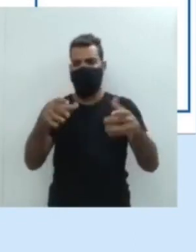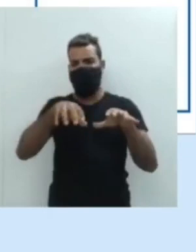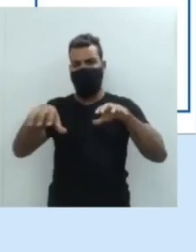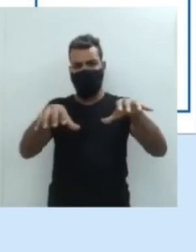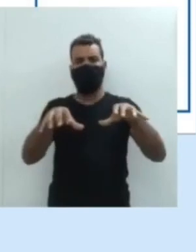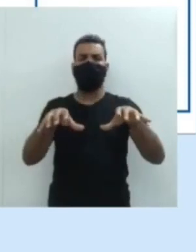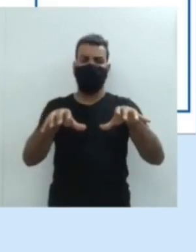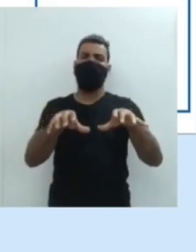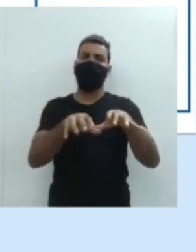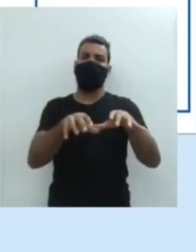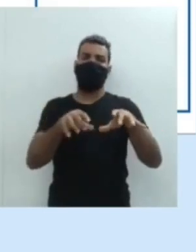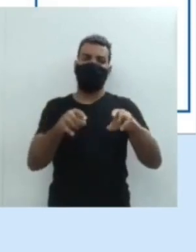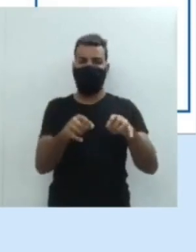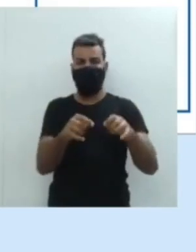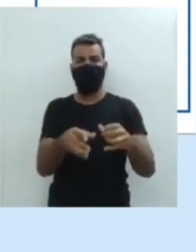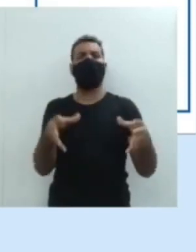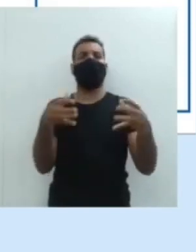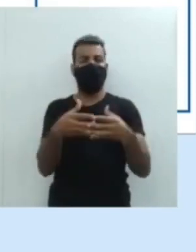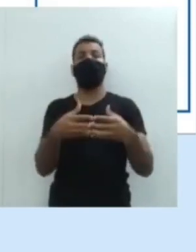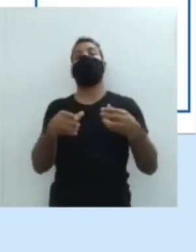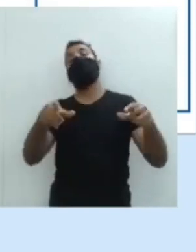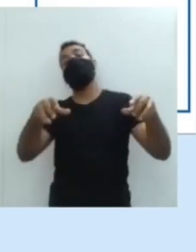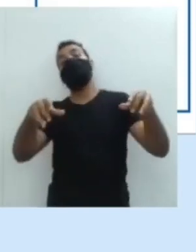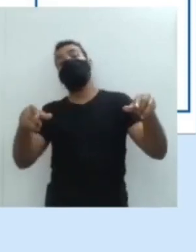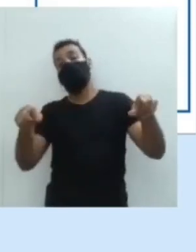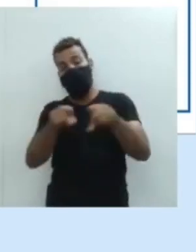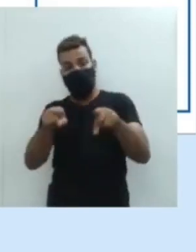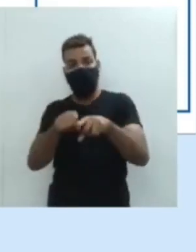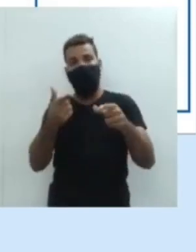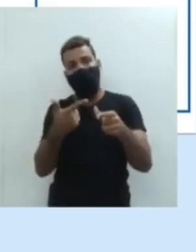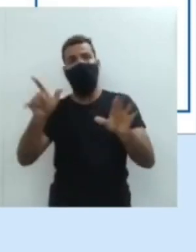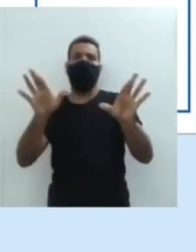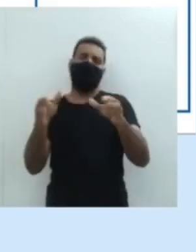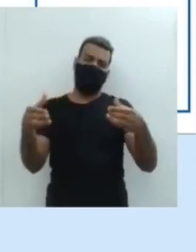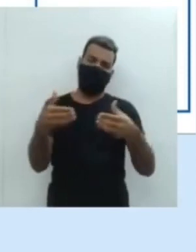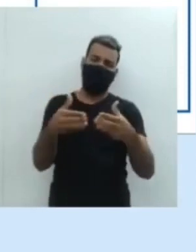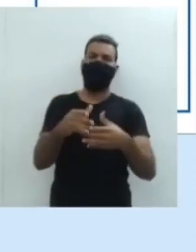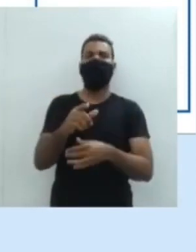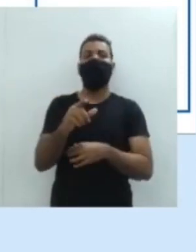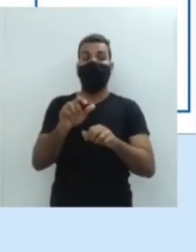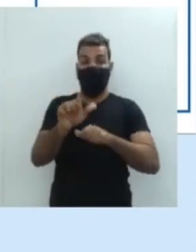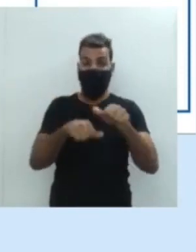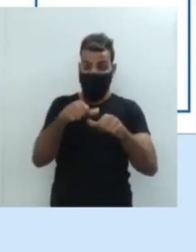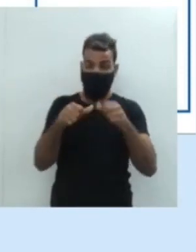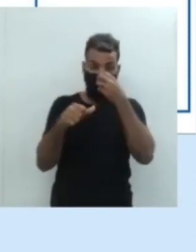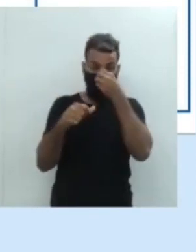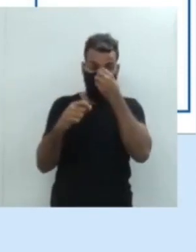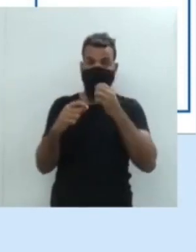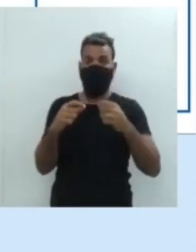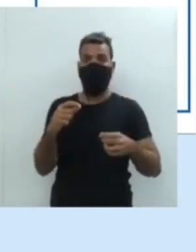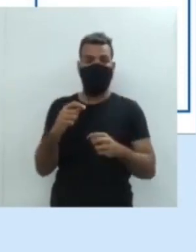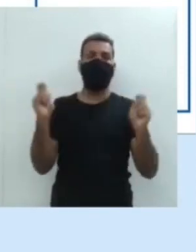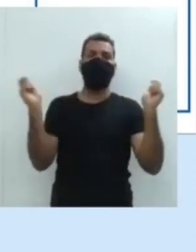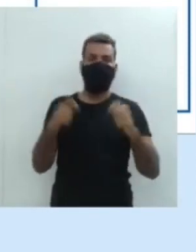da própria classe dentro da própria classe e também através de outra classe já não pode ficar de acesso Protect ele